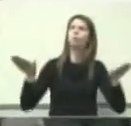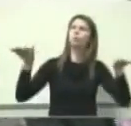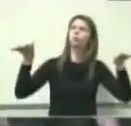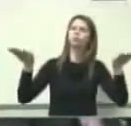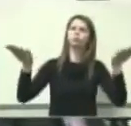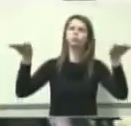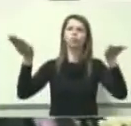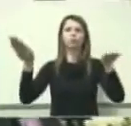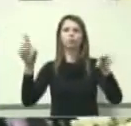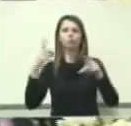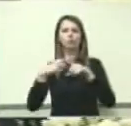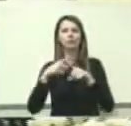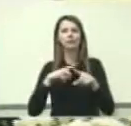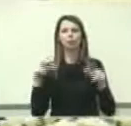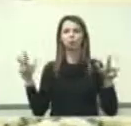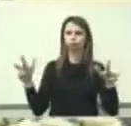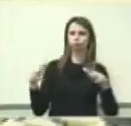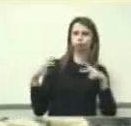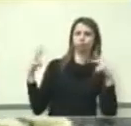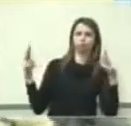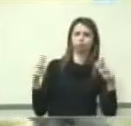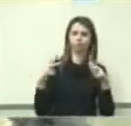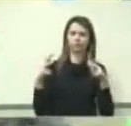vento o contrário